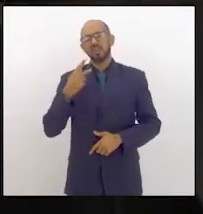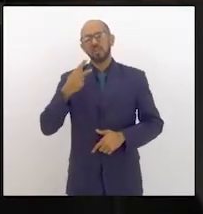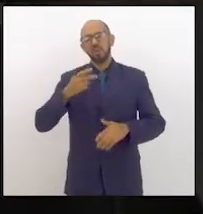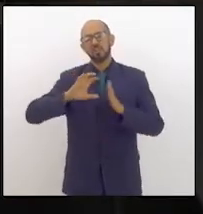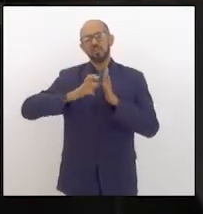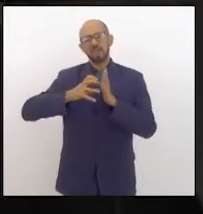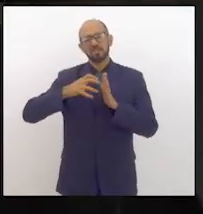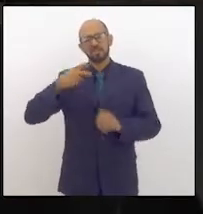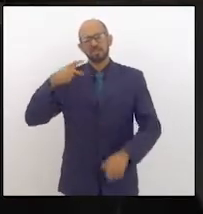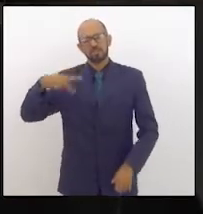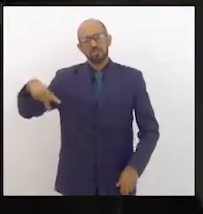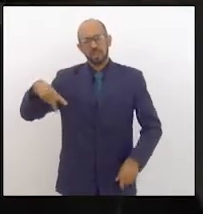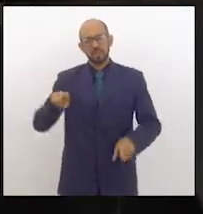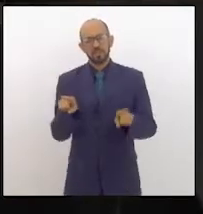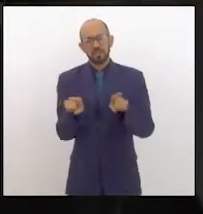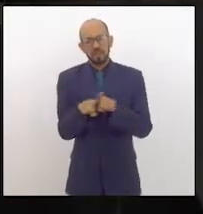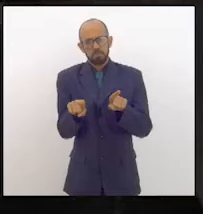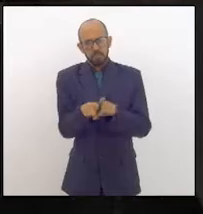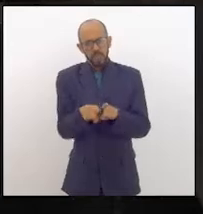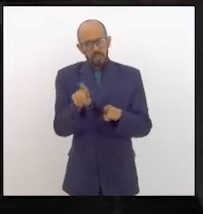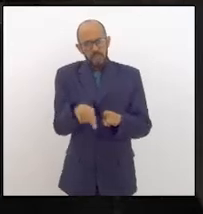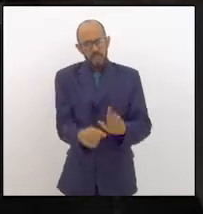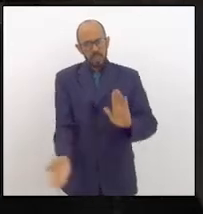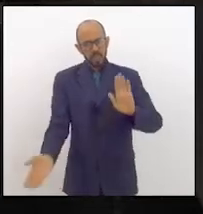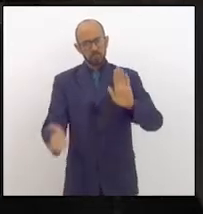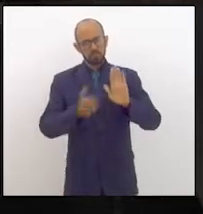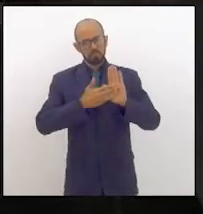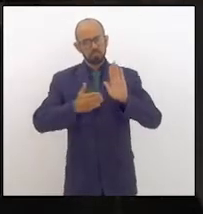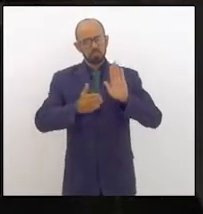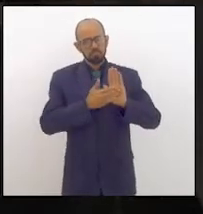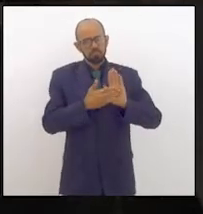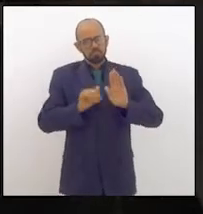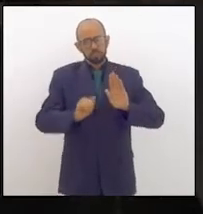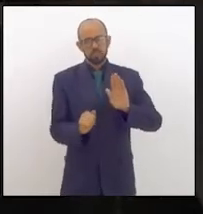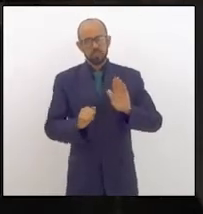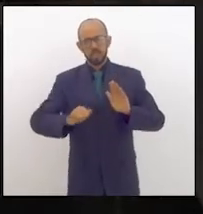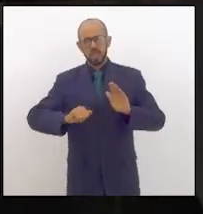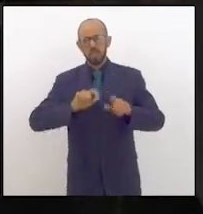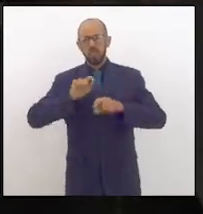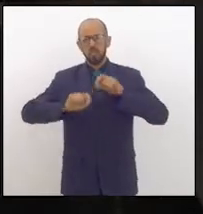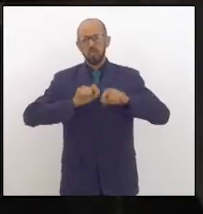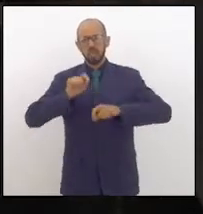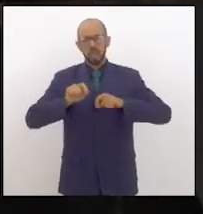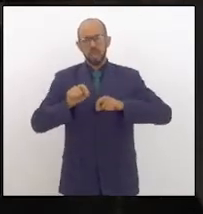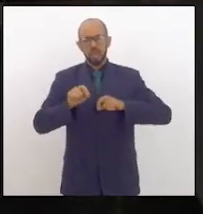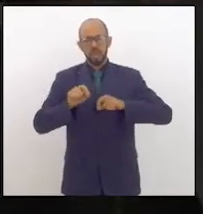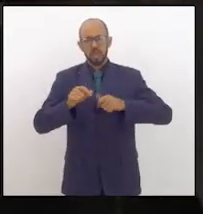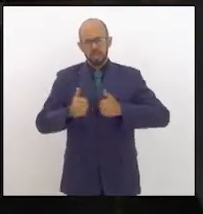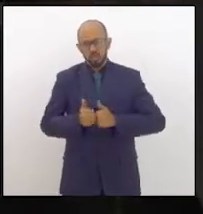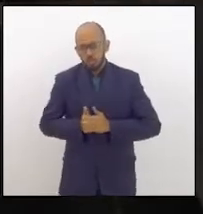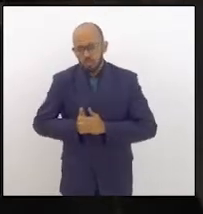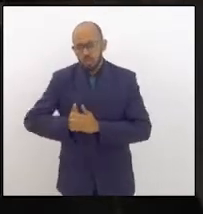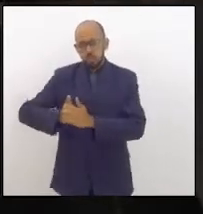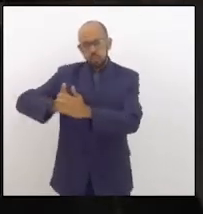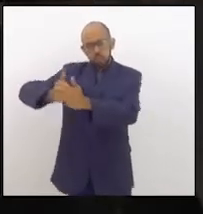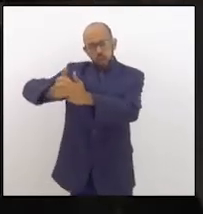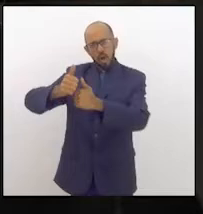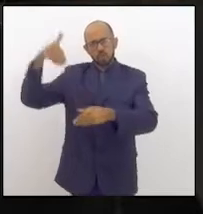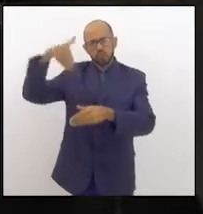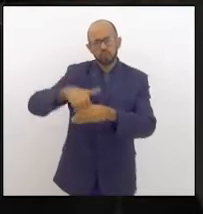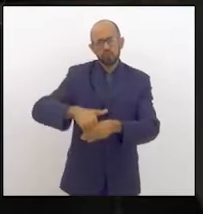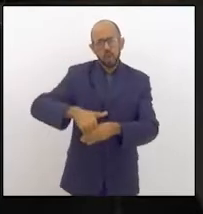do seu partido e que é a promessa assim de ser o grande puxador de votos para a legenda do